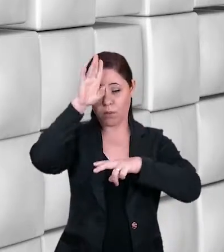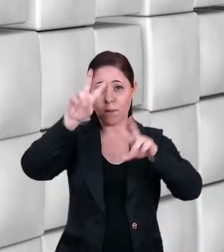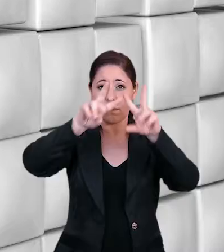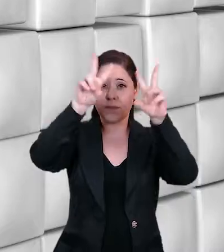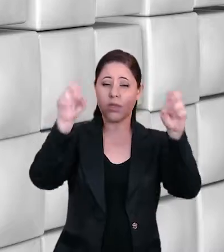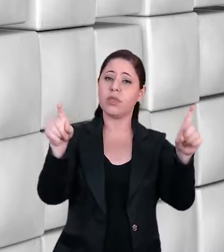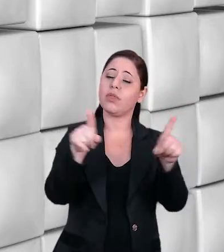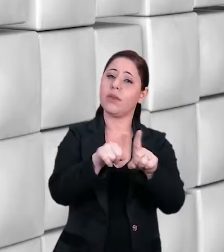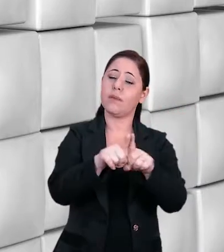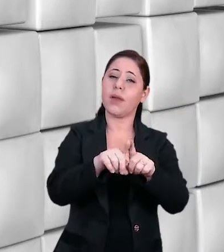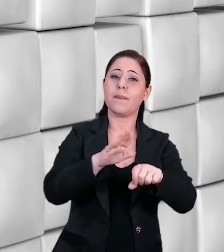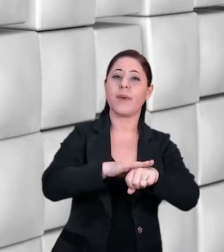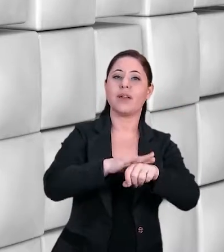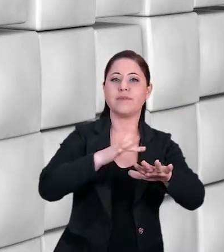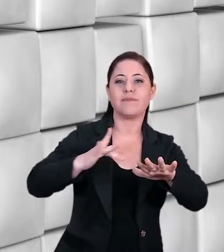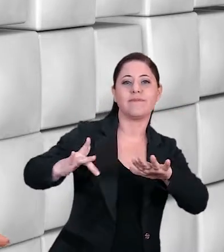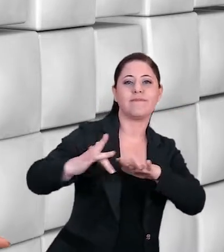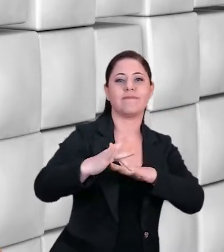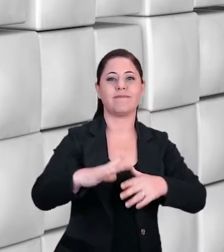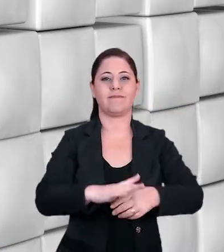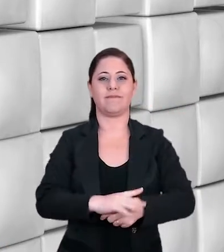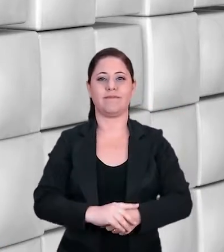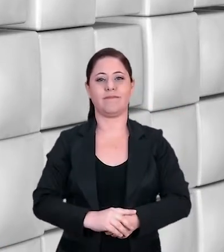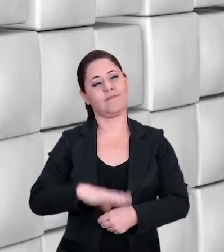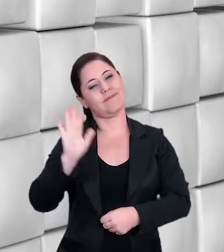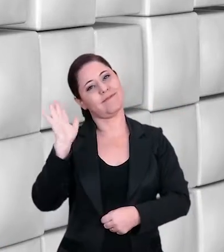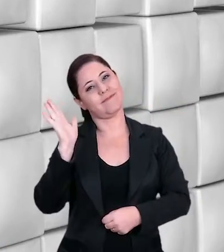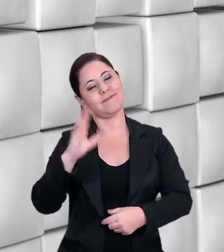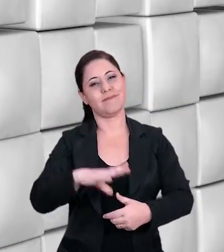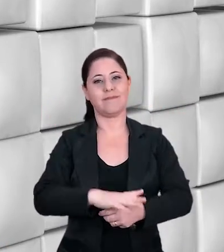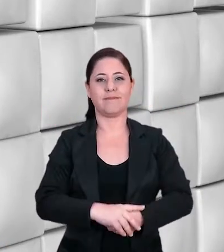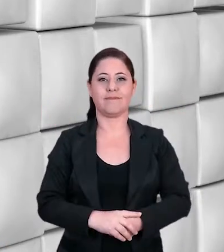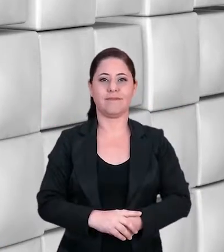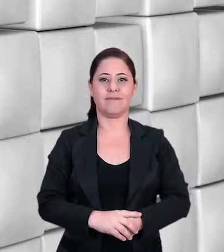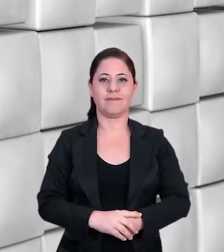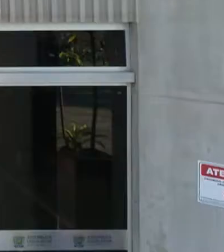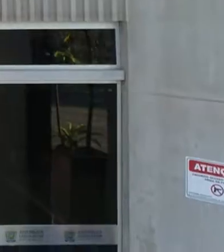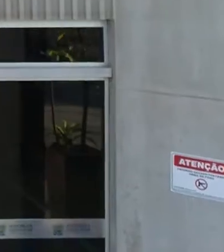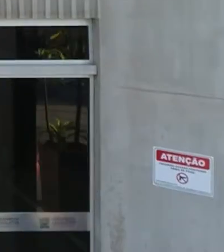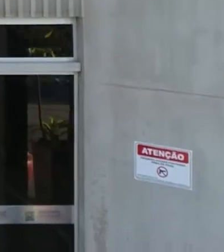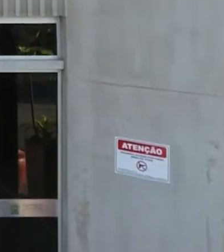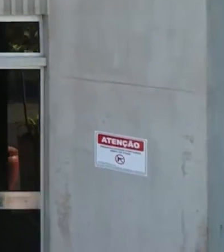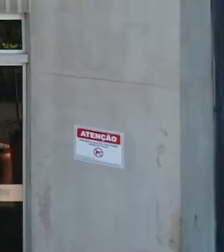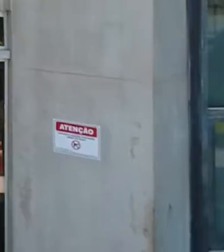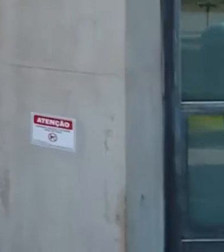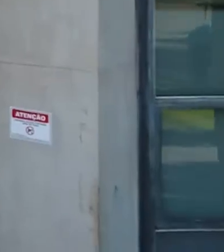a nossa programação, além das nossas mídias sociais. Até mais!